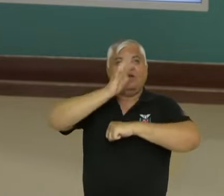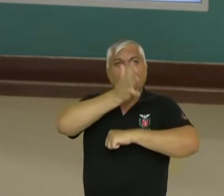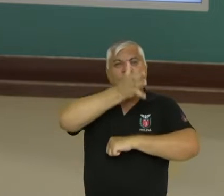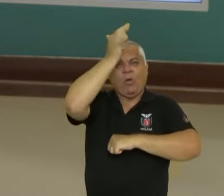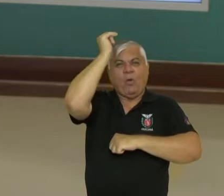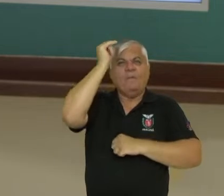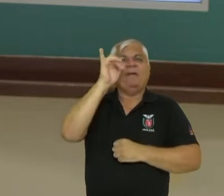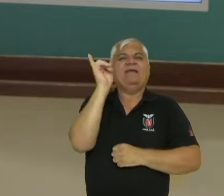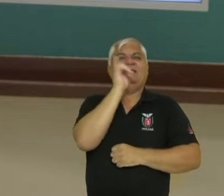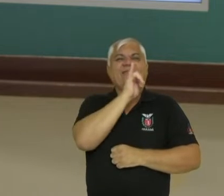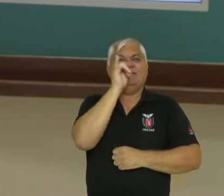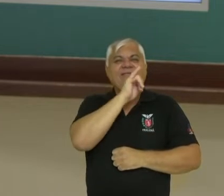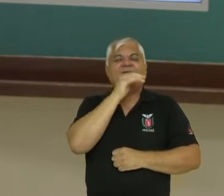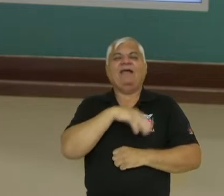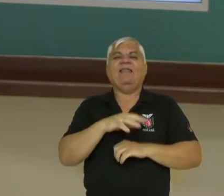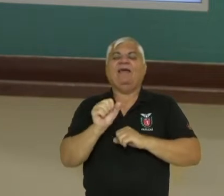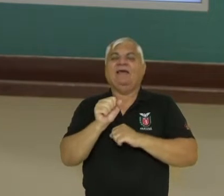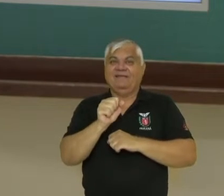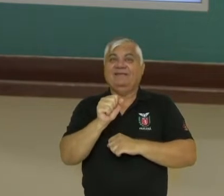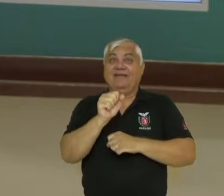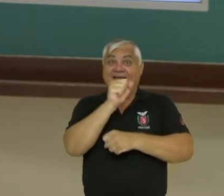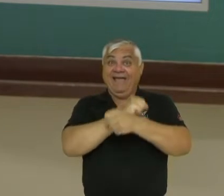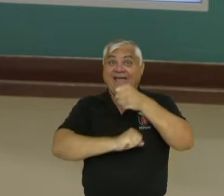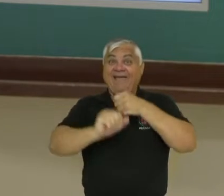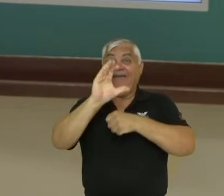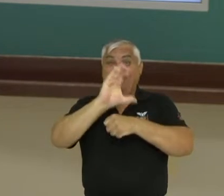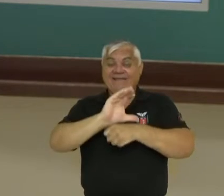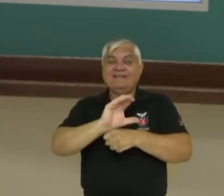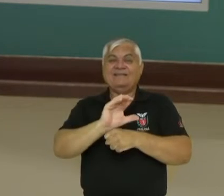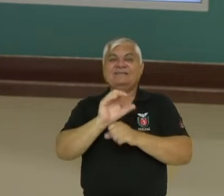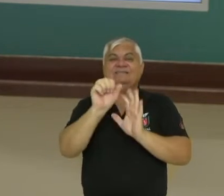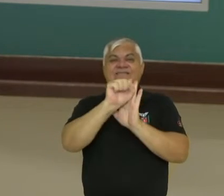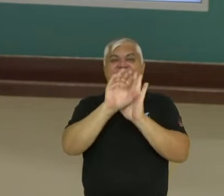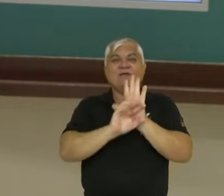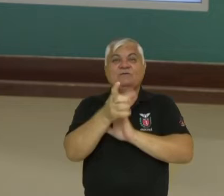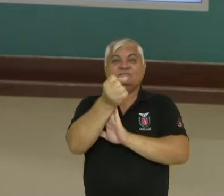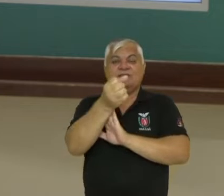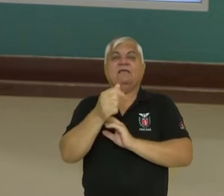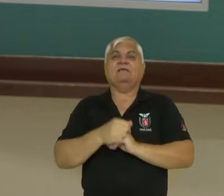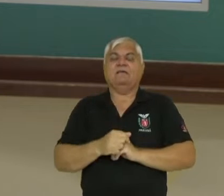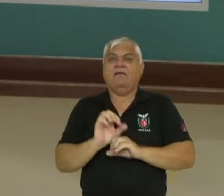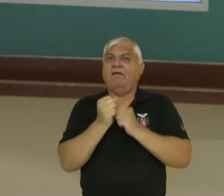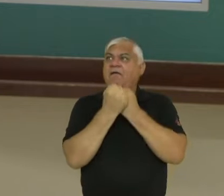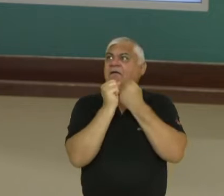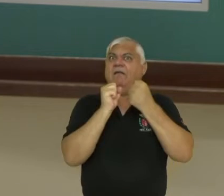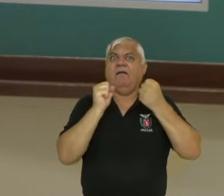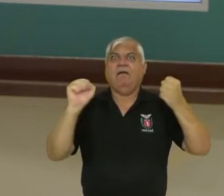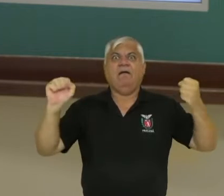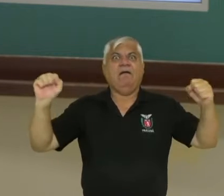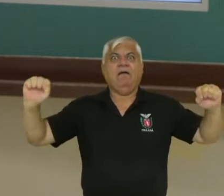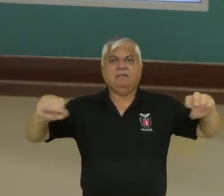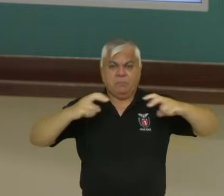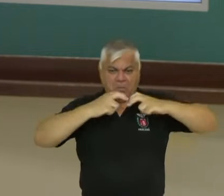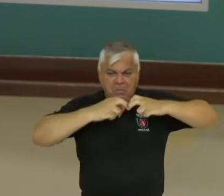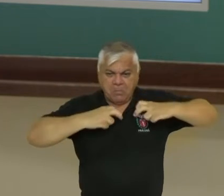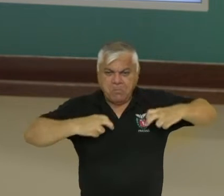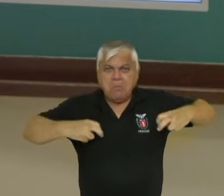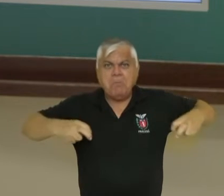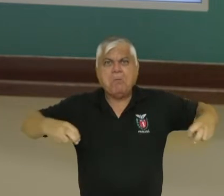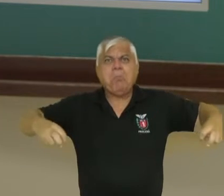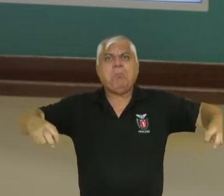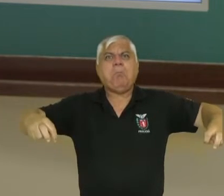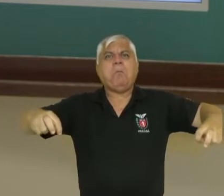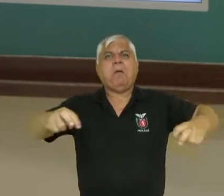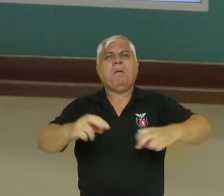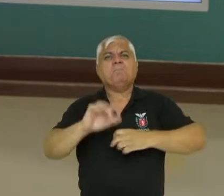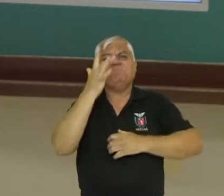volta do século VI a.C. Então, pensa num espaço gigantesco, né? Com uma capacidade muito grande de